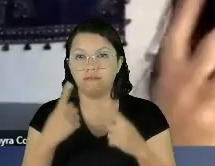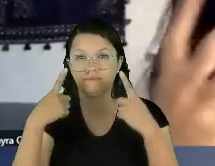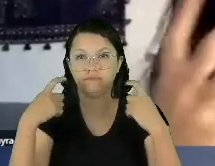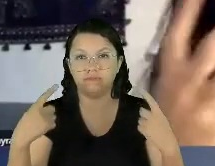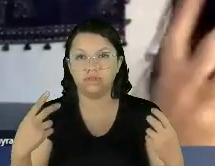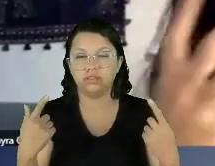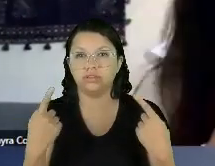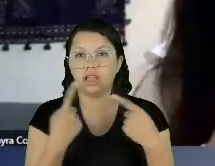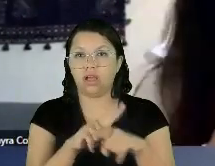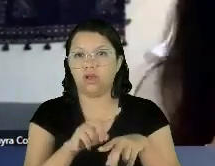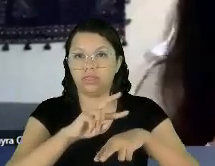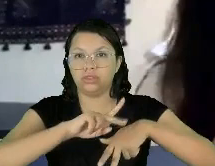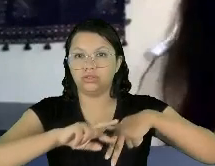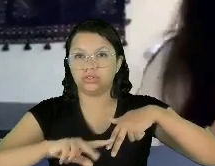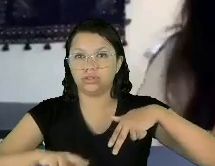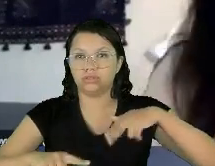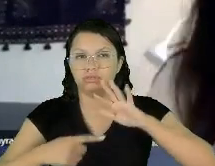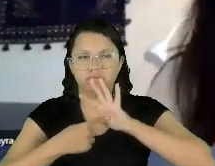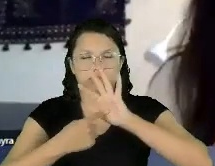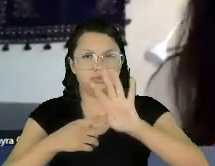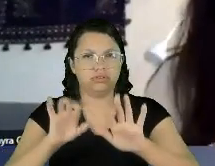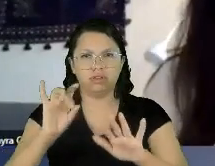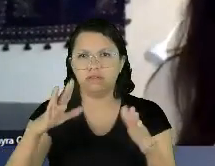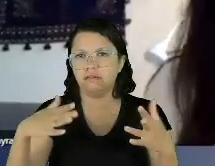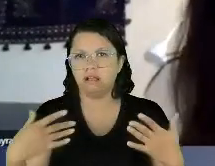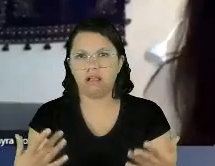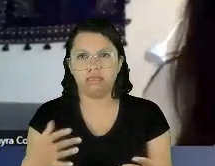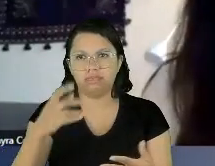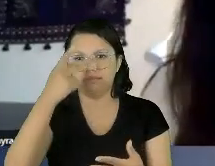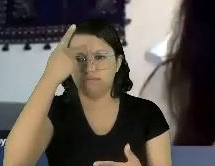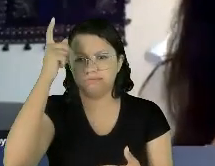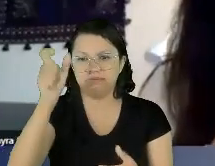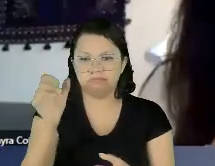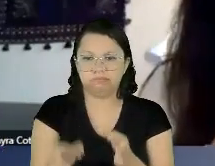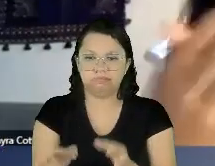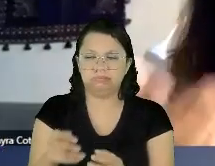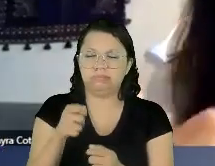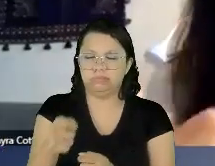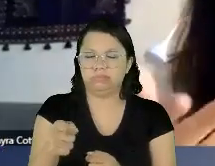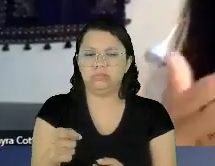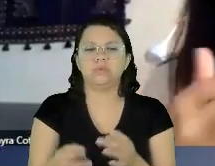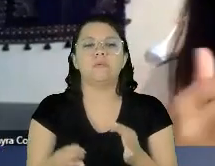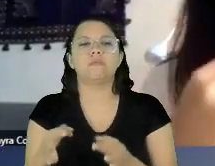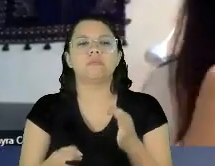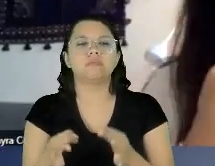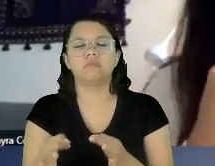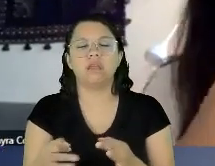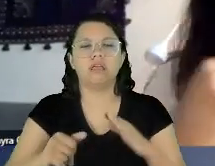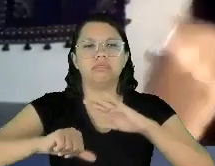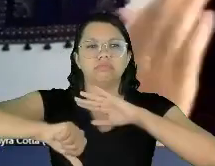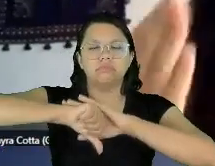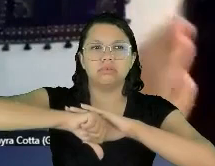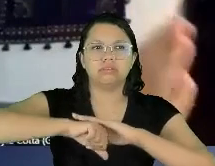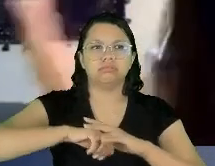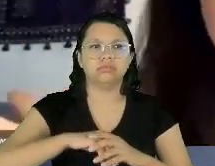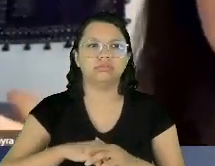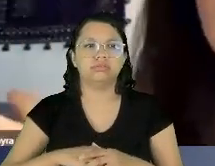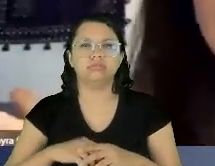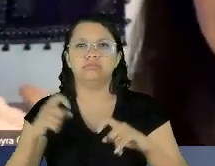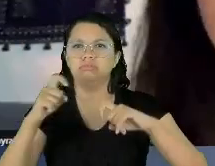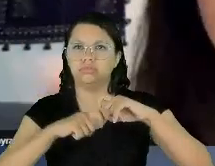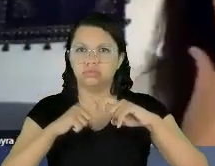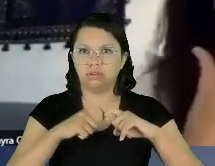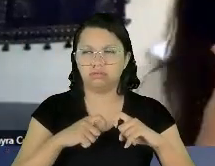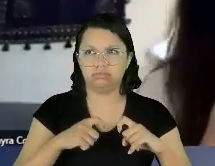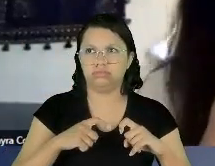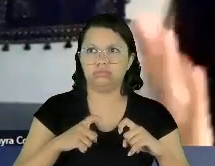a questão da violência de gênero, ela não vai aparecer só quando o magistrado está julgando um